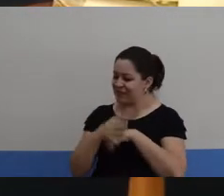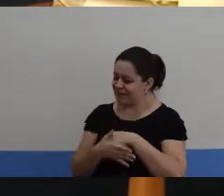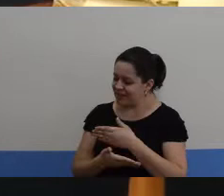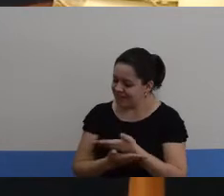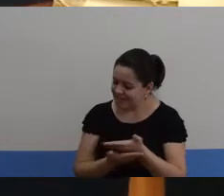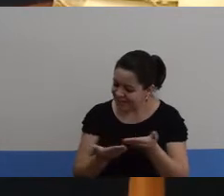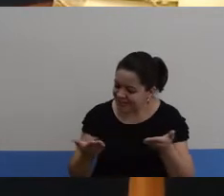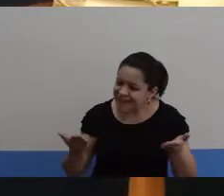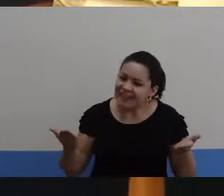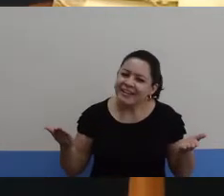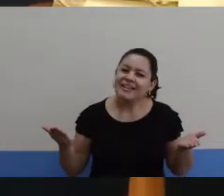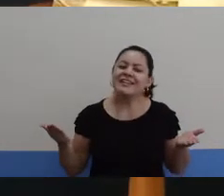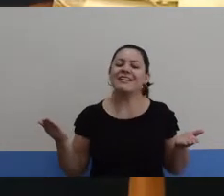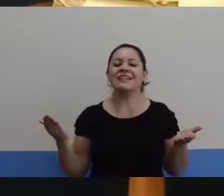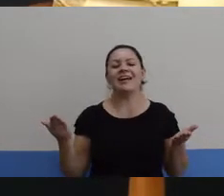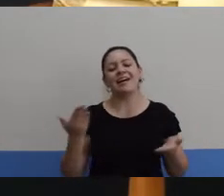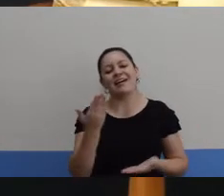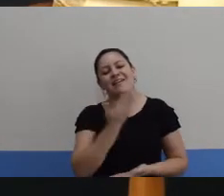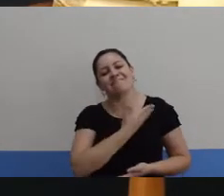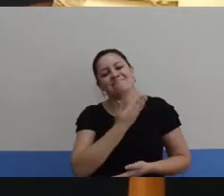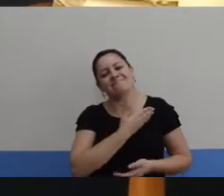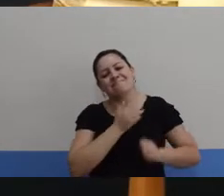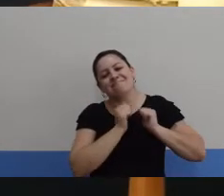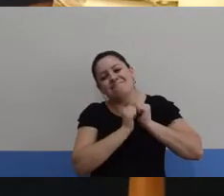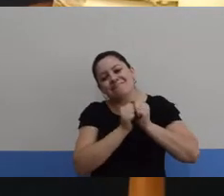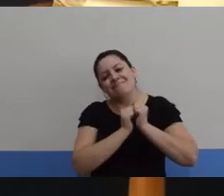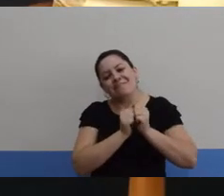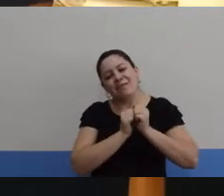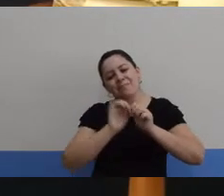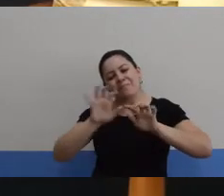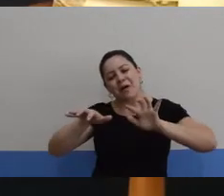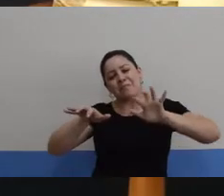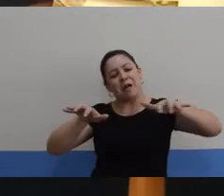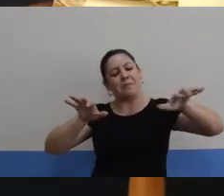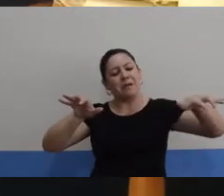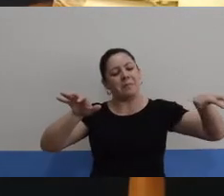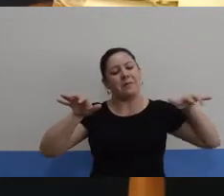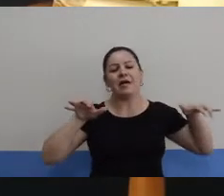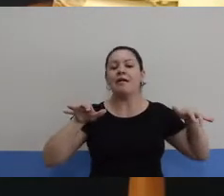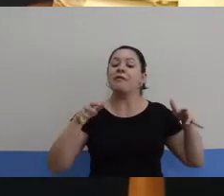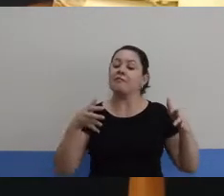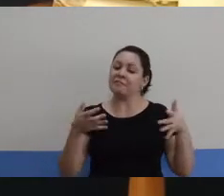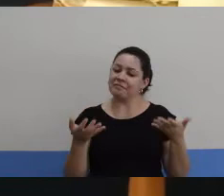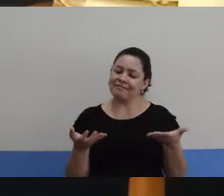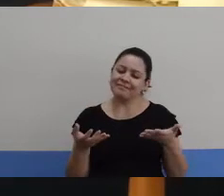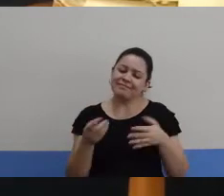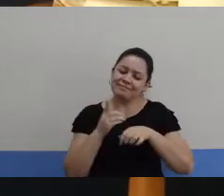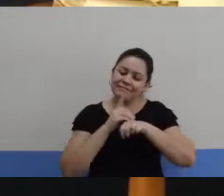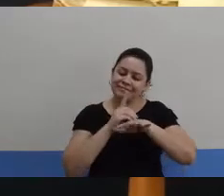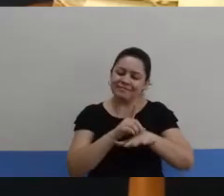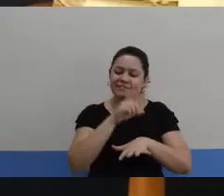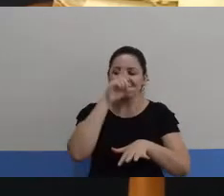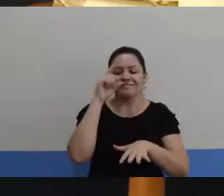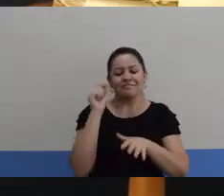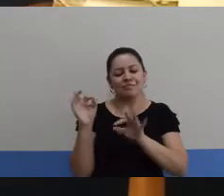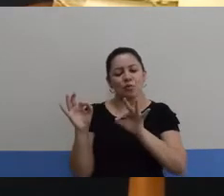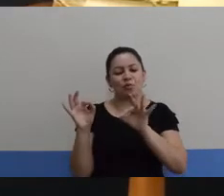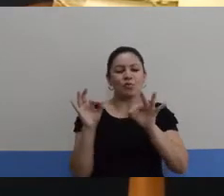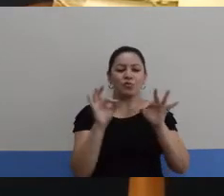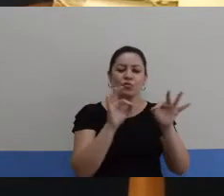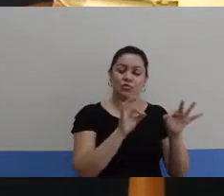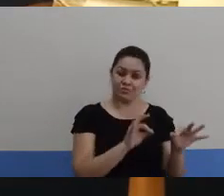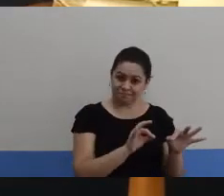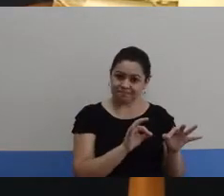noite a todos os companheiros, amigos espalhados pela Diocese de Guarapuava, que nos acompanham neste momento.